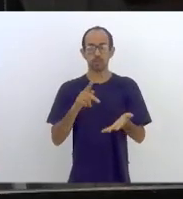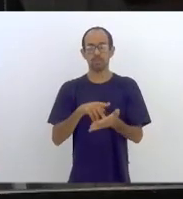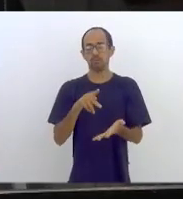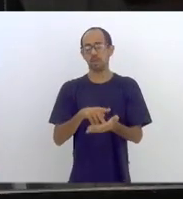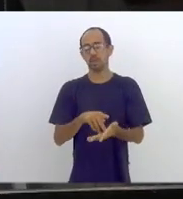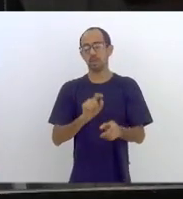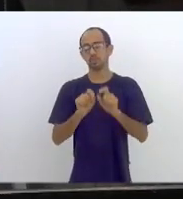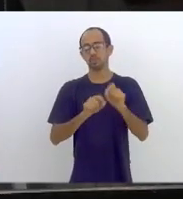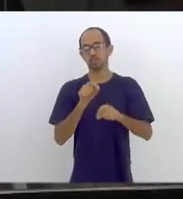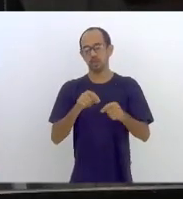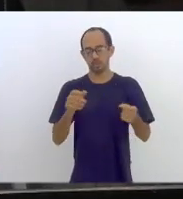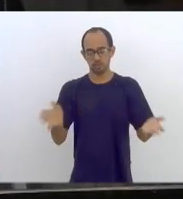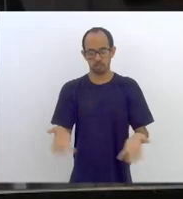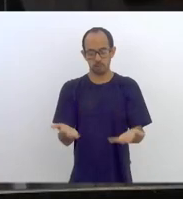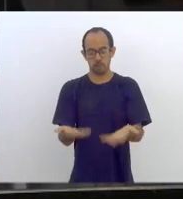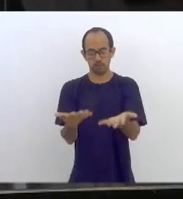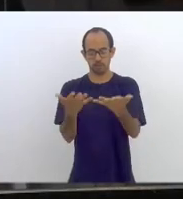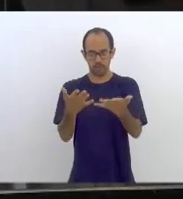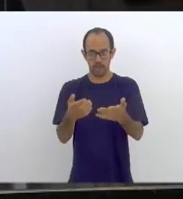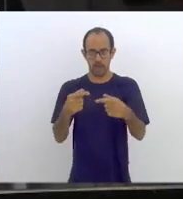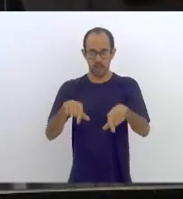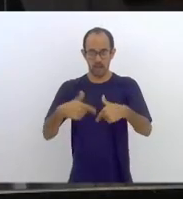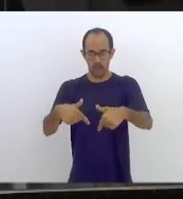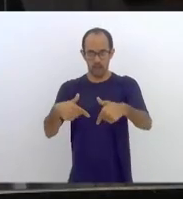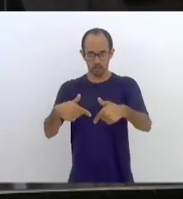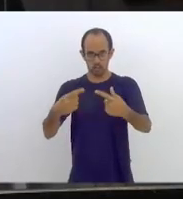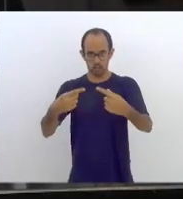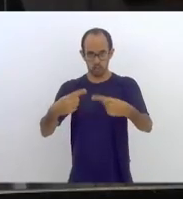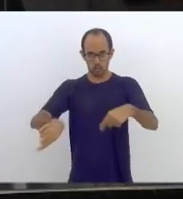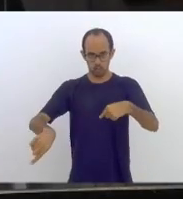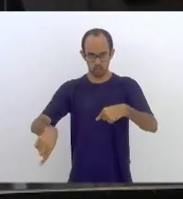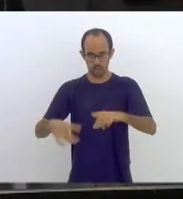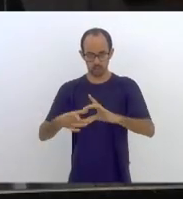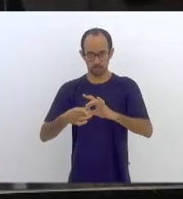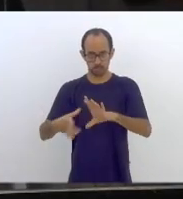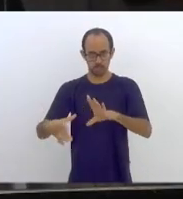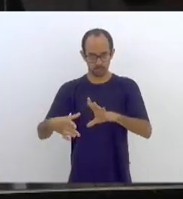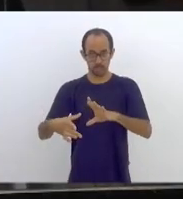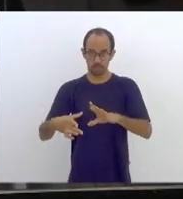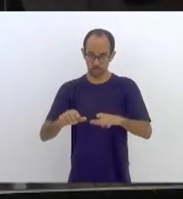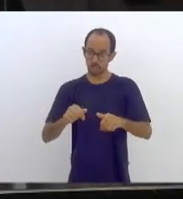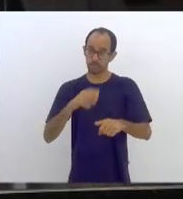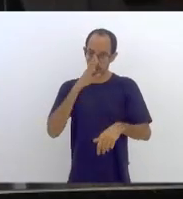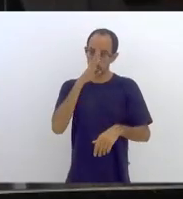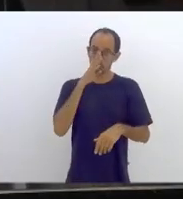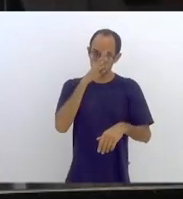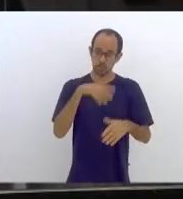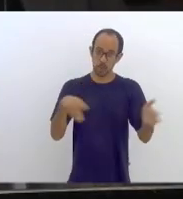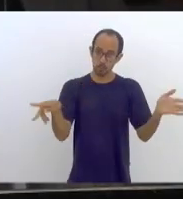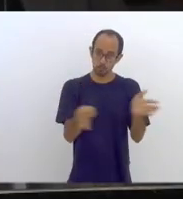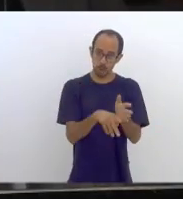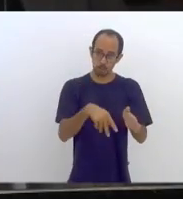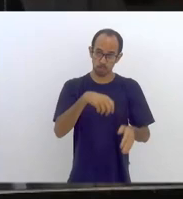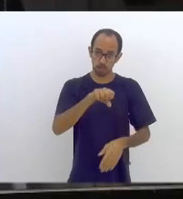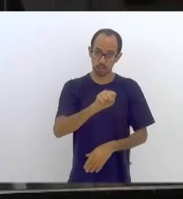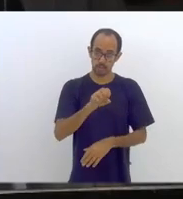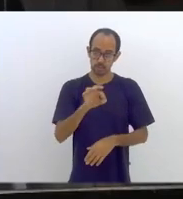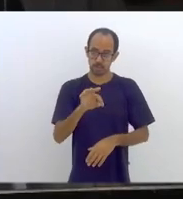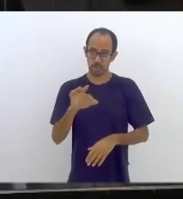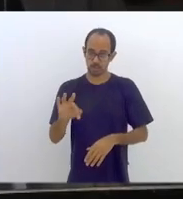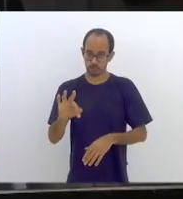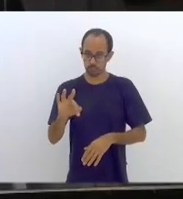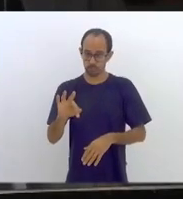quem vem promovendo atos antes Democráticos atos abusivos é o próprio STF